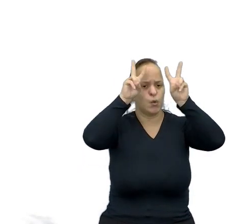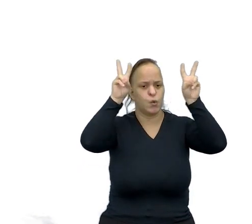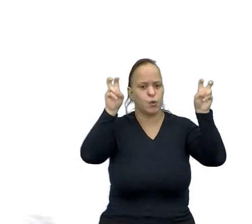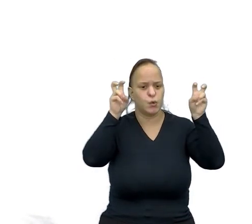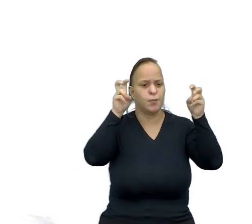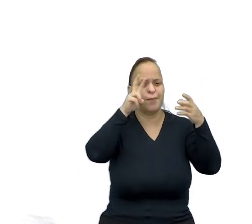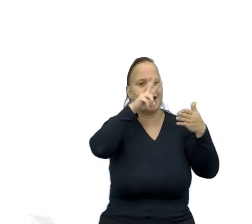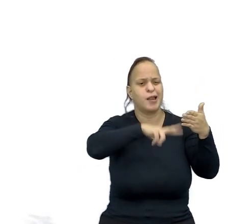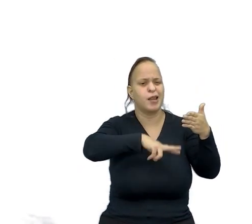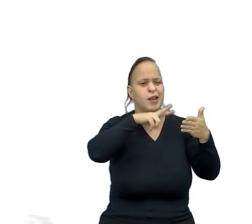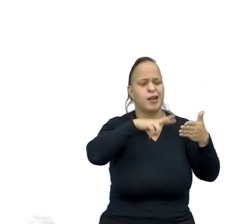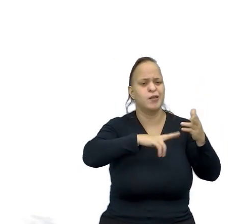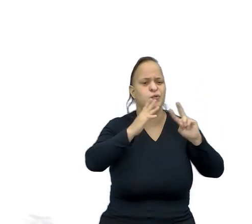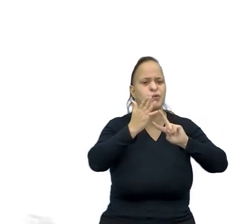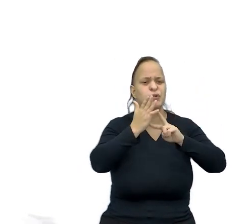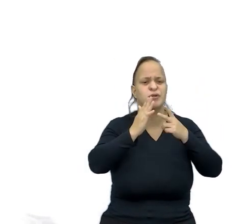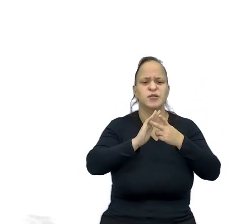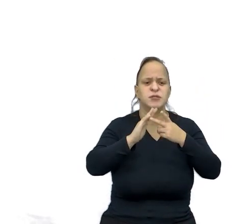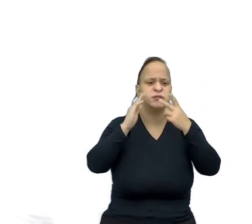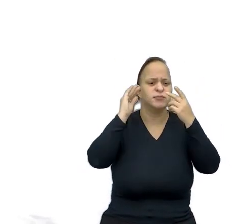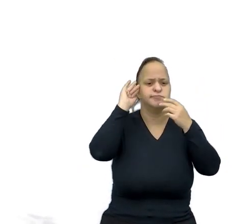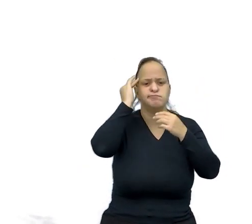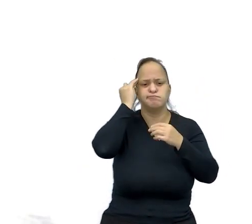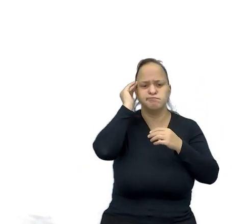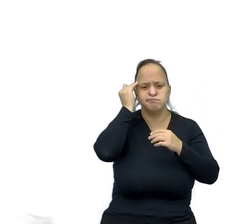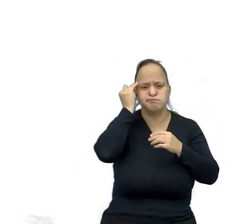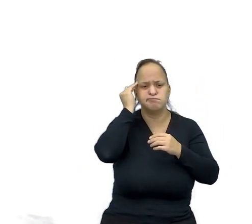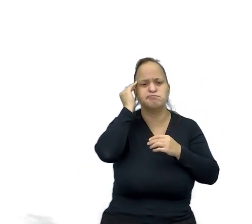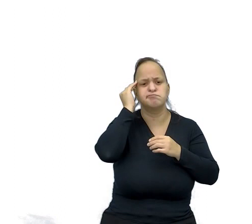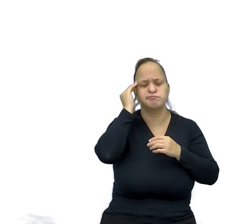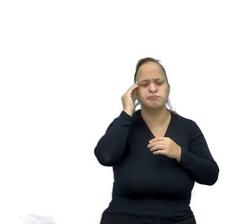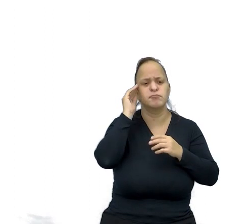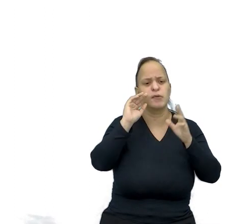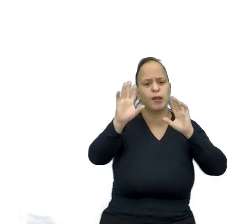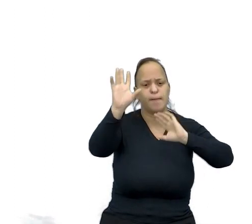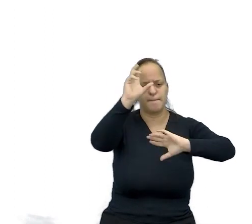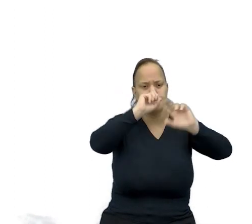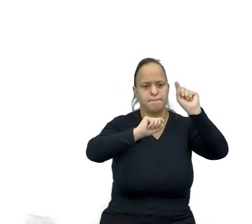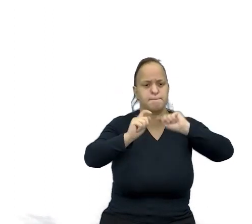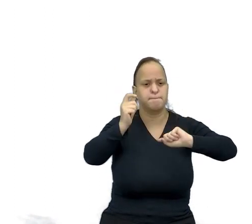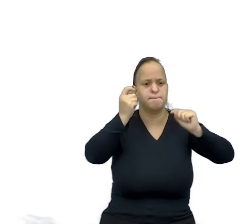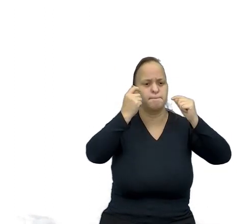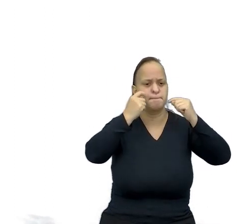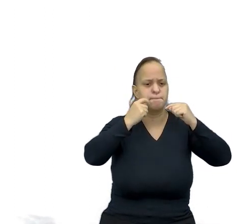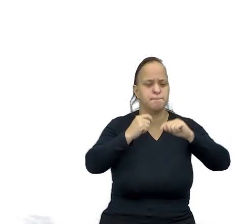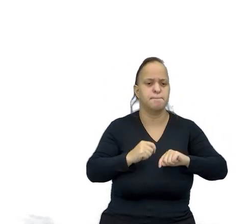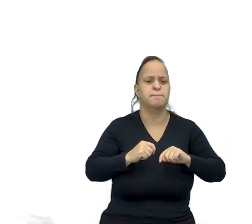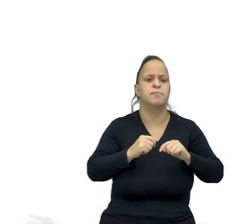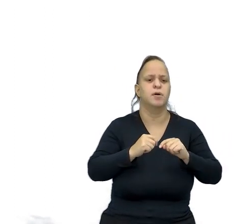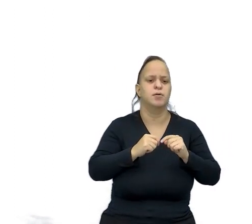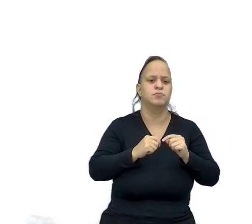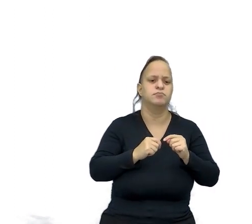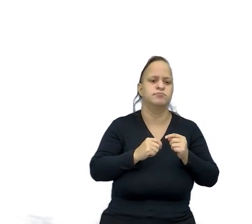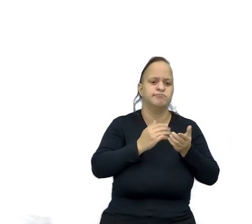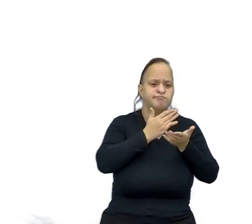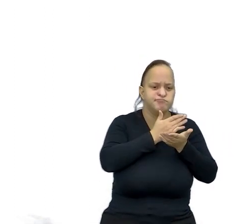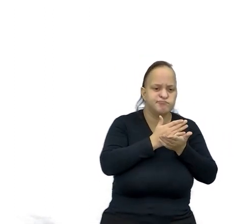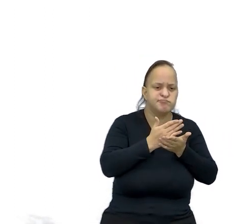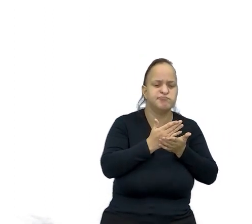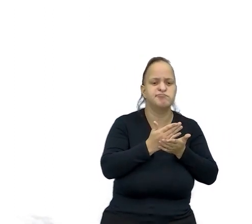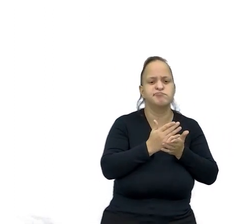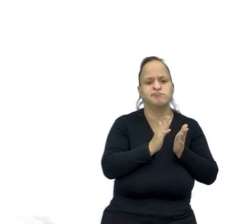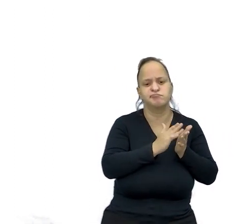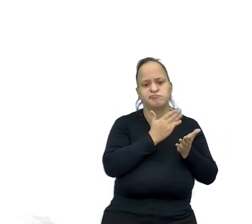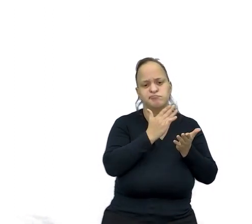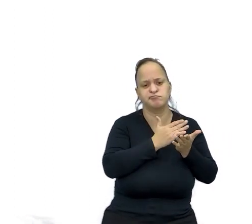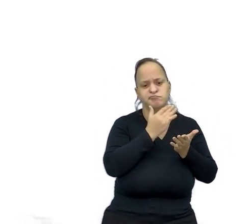e significação leitora, possibilidade de aprendizagem a partir da sequência de atividades 1, volume 2 do Aprender